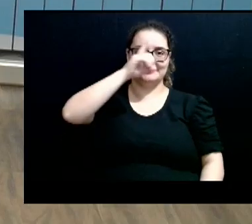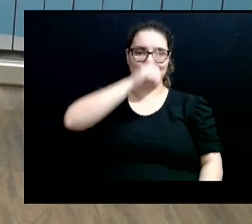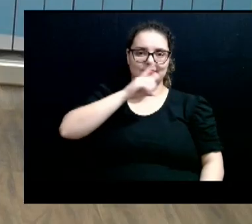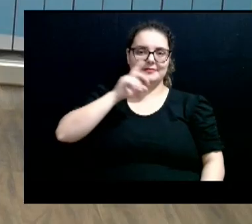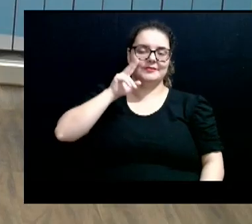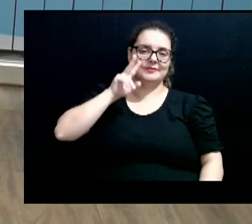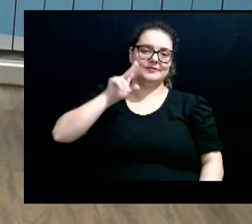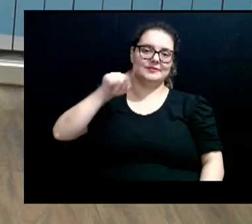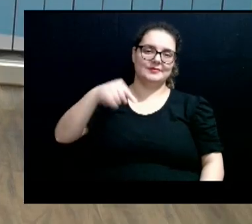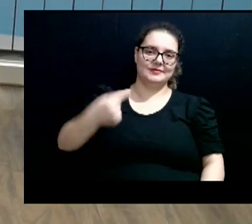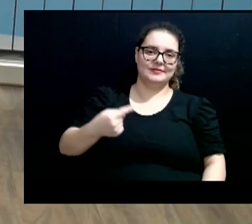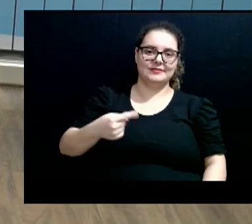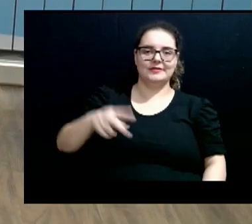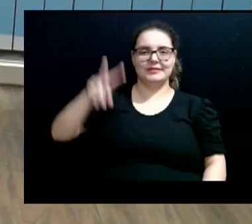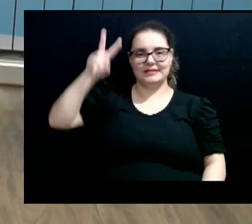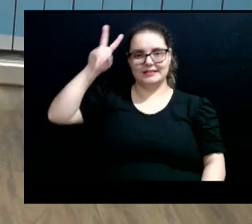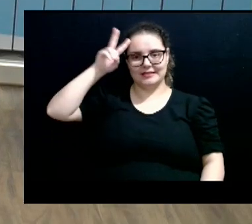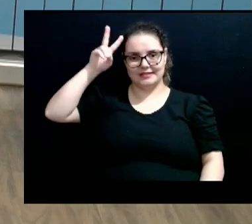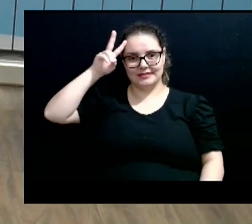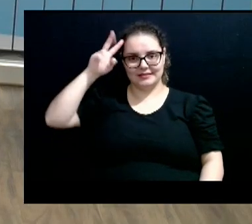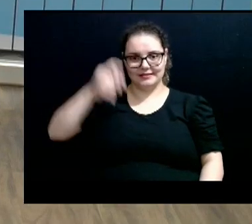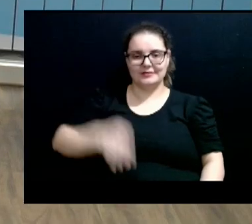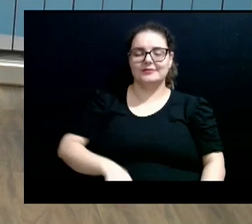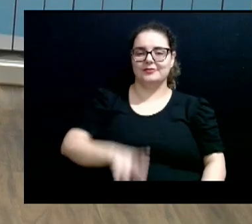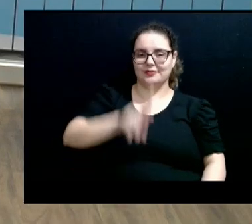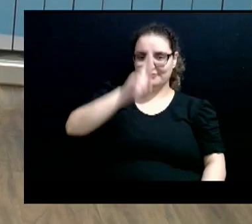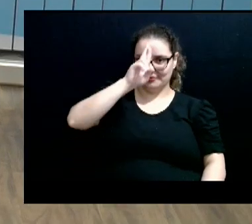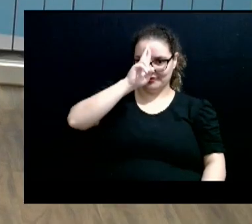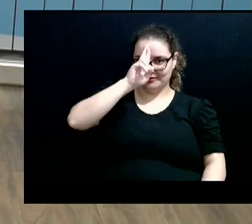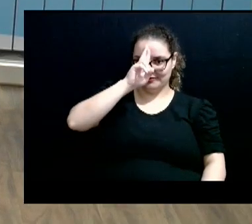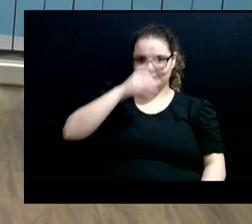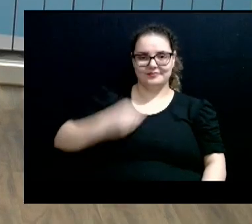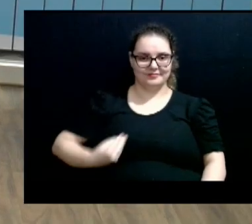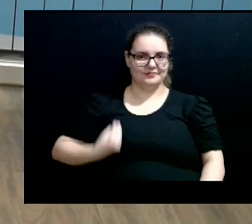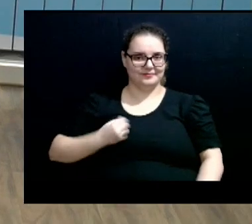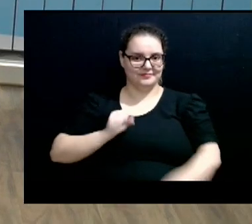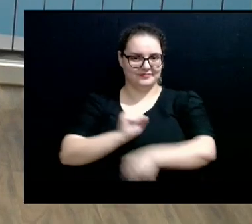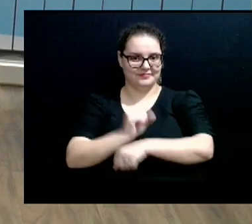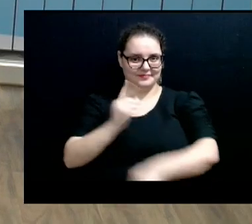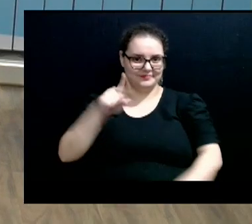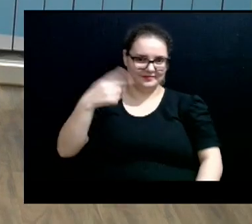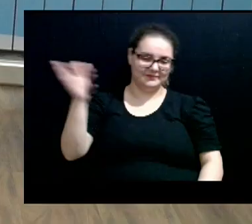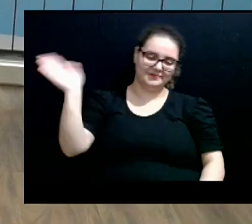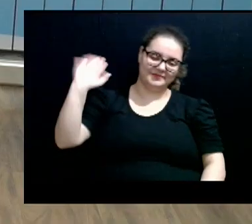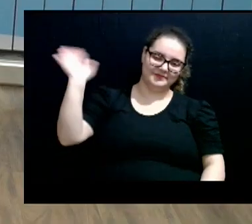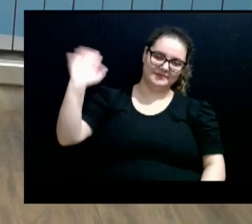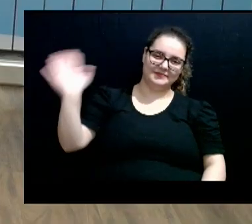na segunda-feira ao meio-dia, ao vivo. Te espero. Até lá. Tchau, tchau.